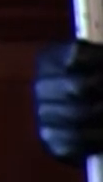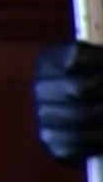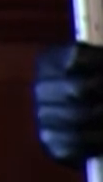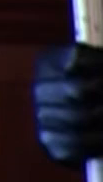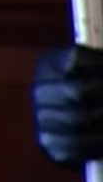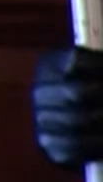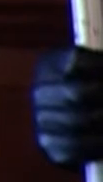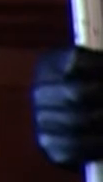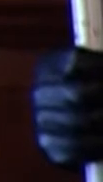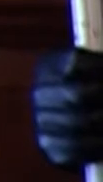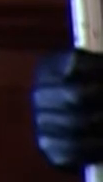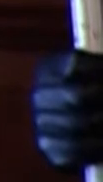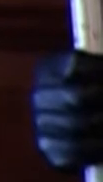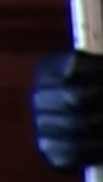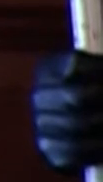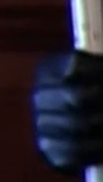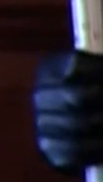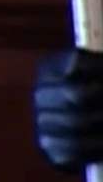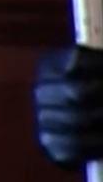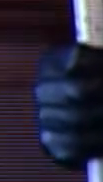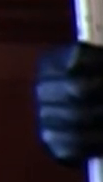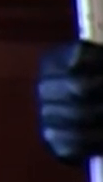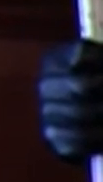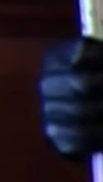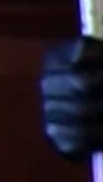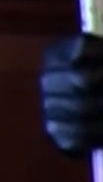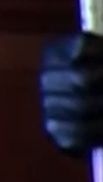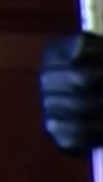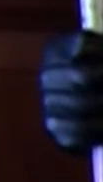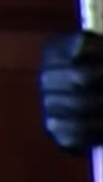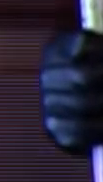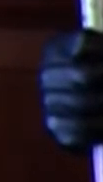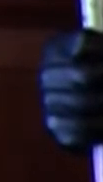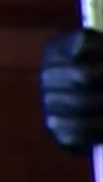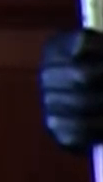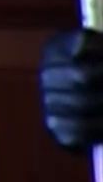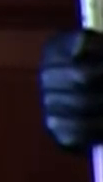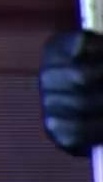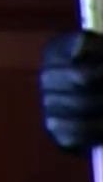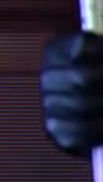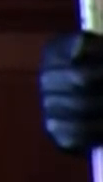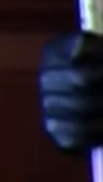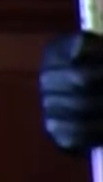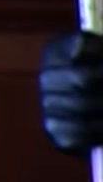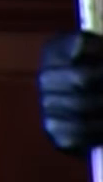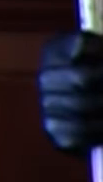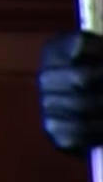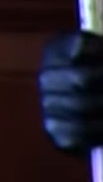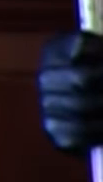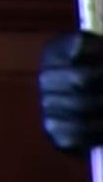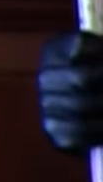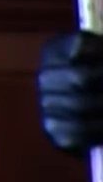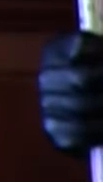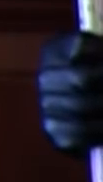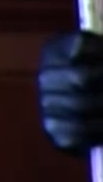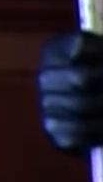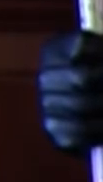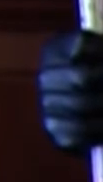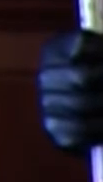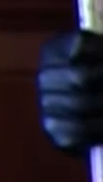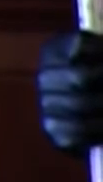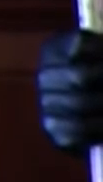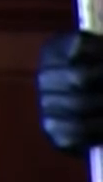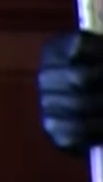querem e merecem ter. Porque, como dizia Guimarães Rosa, sorte é isso, merecer e ter.